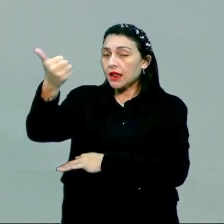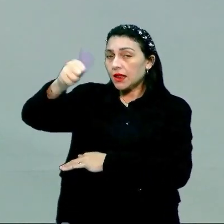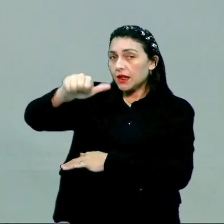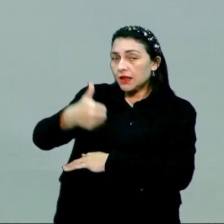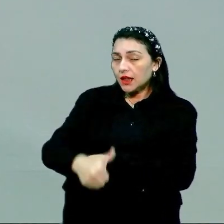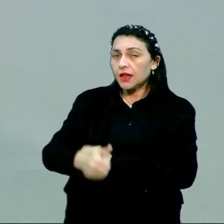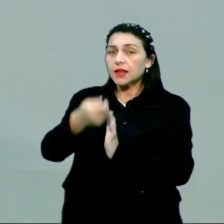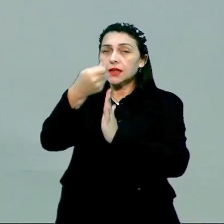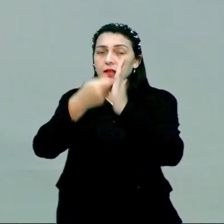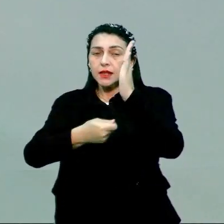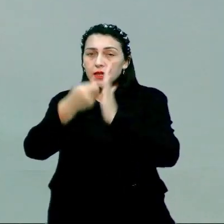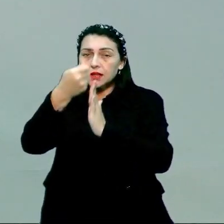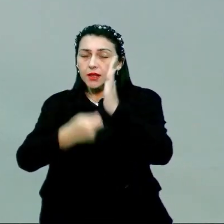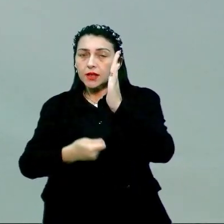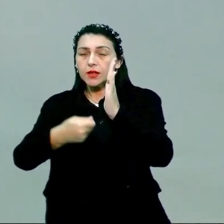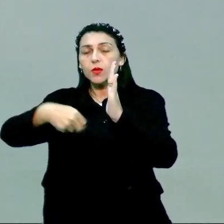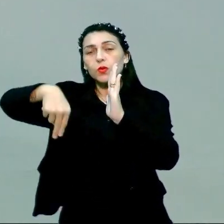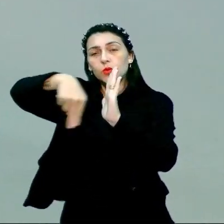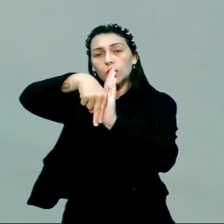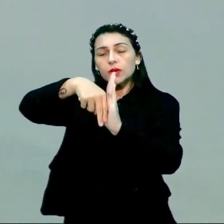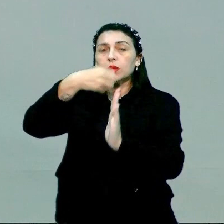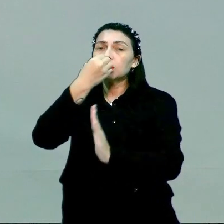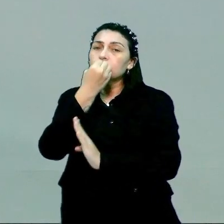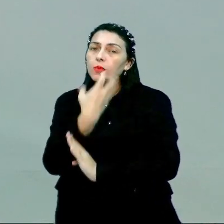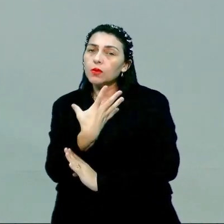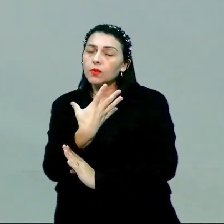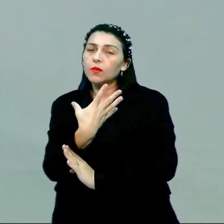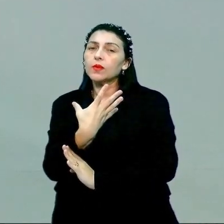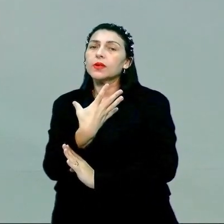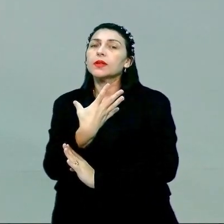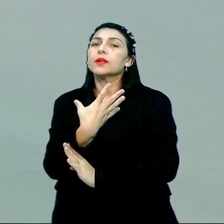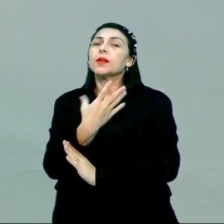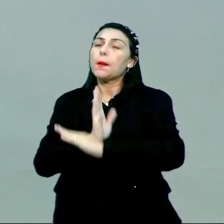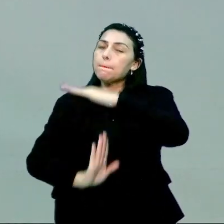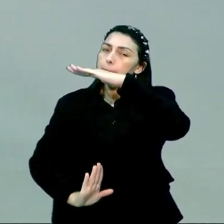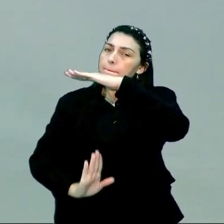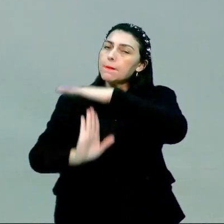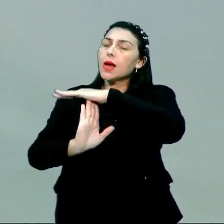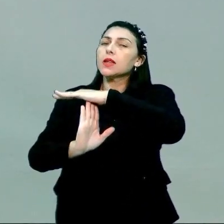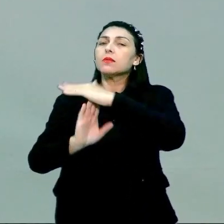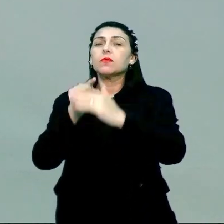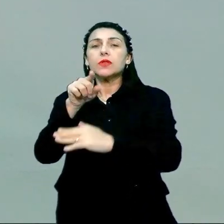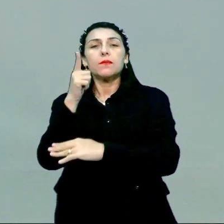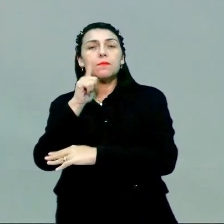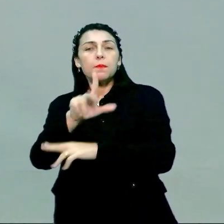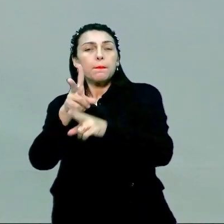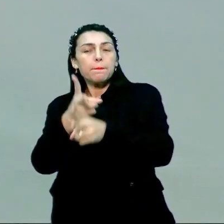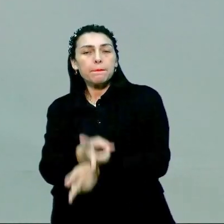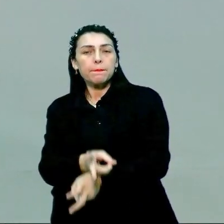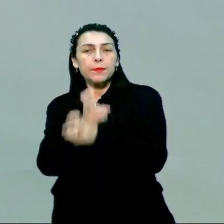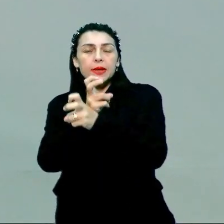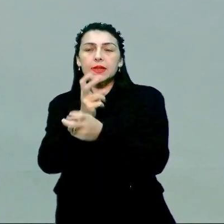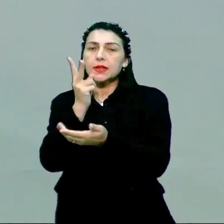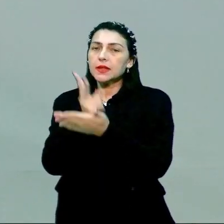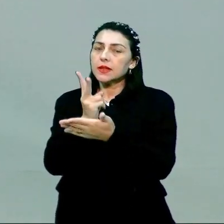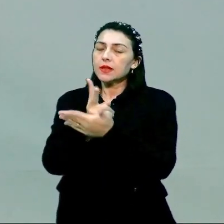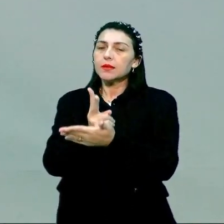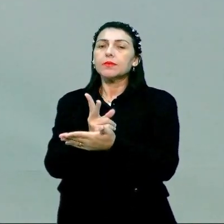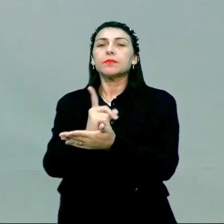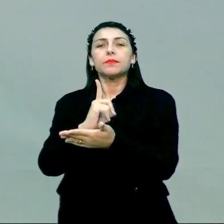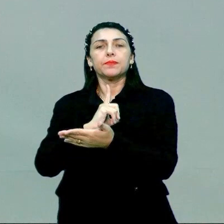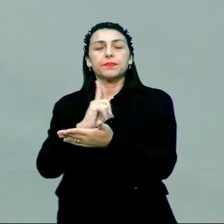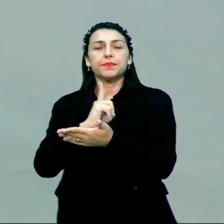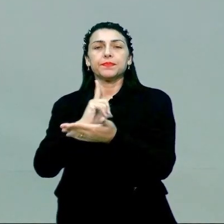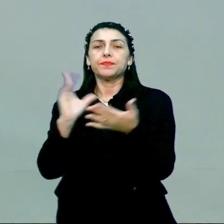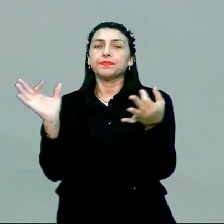as redações com notas boas, né, com notas máximas, você verá que elas sempre terá